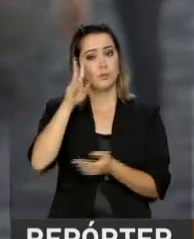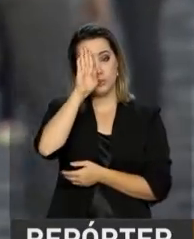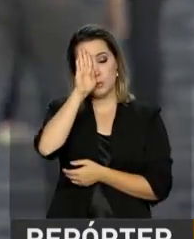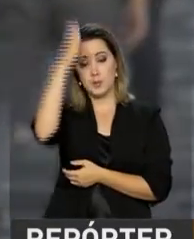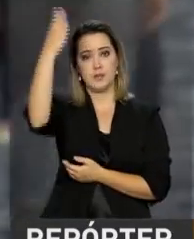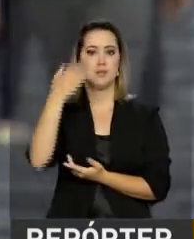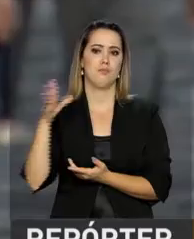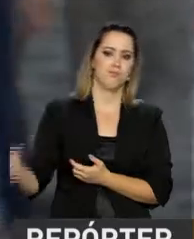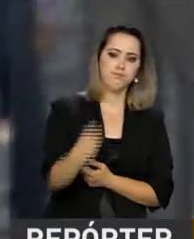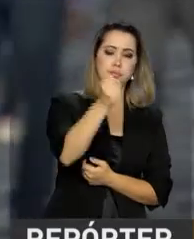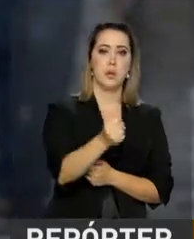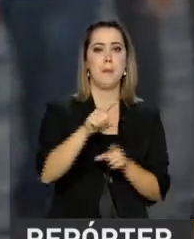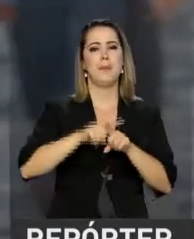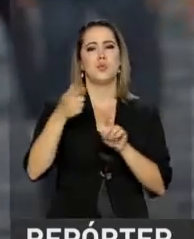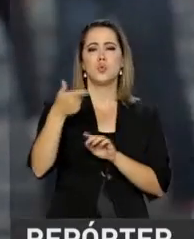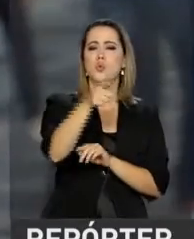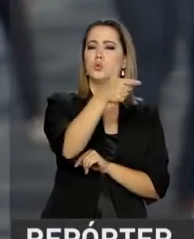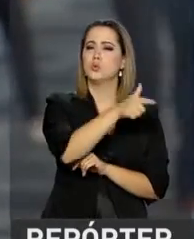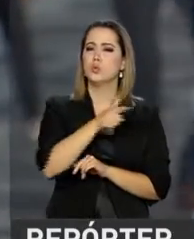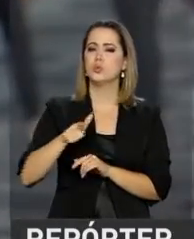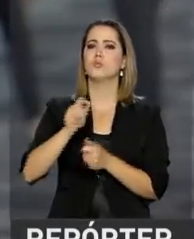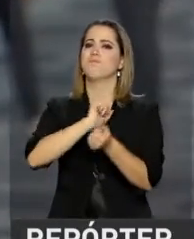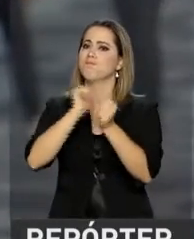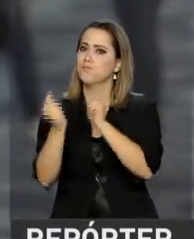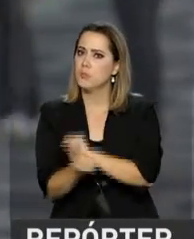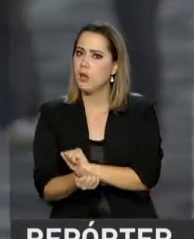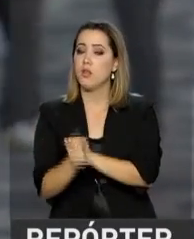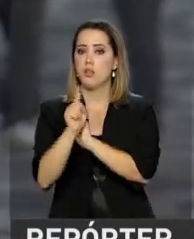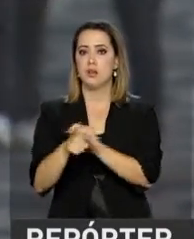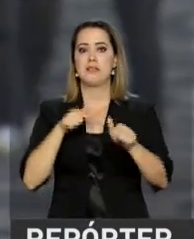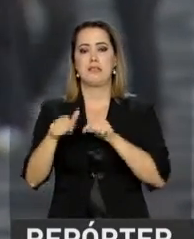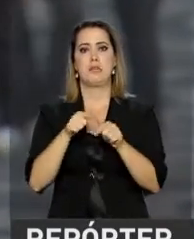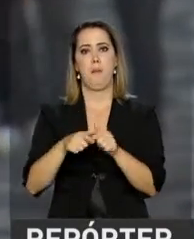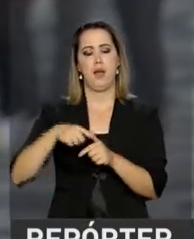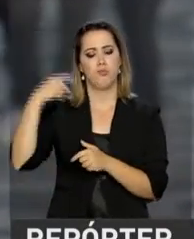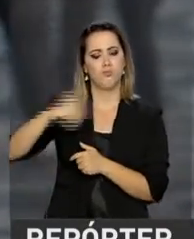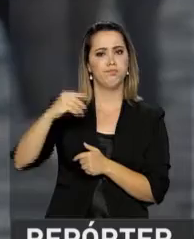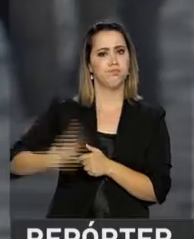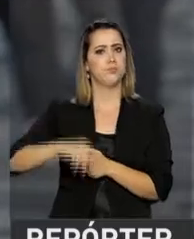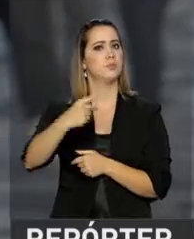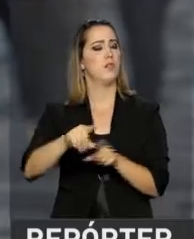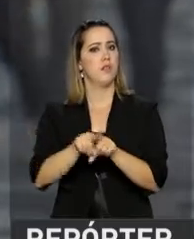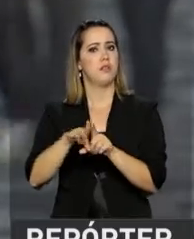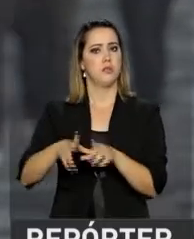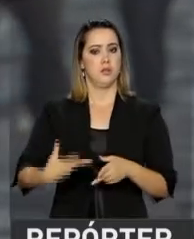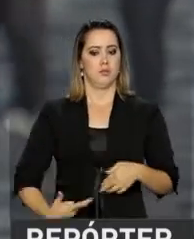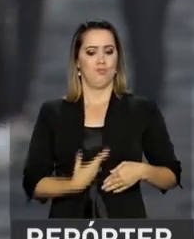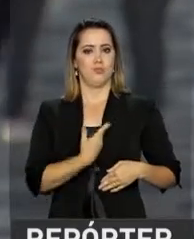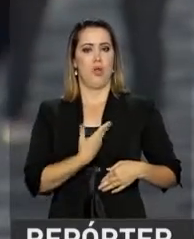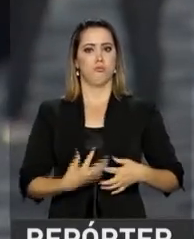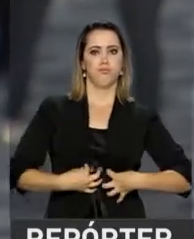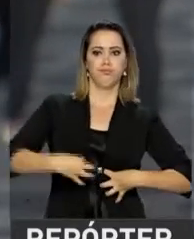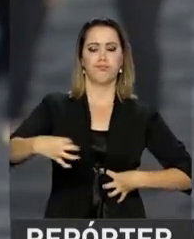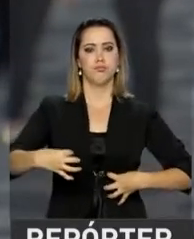crime não se restringe a isso outras formas de exploração estão ligadas ao trabalho forçado ea remoção de órgãos a